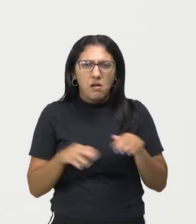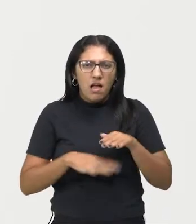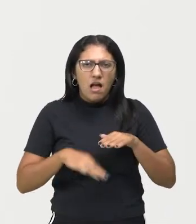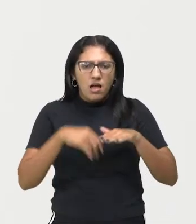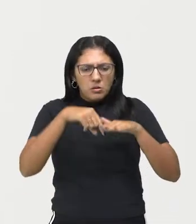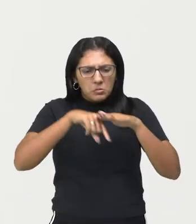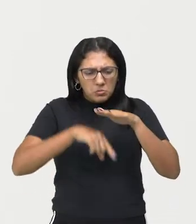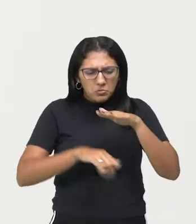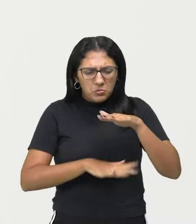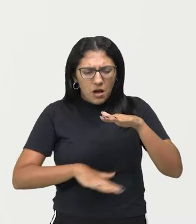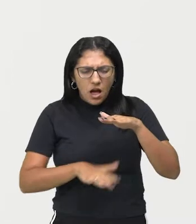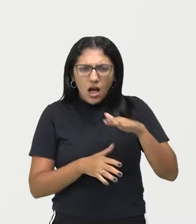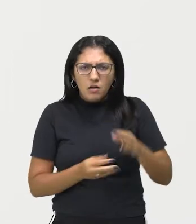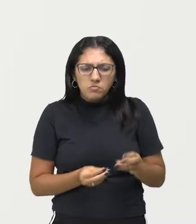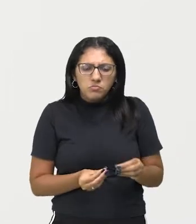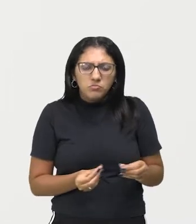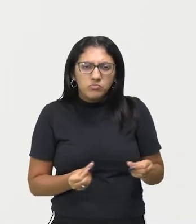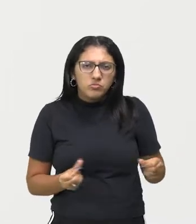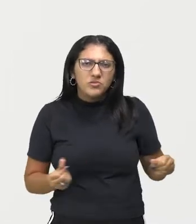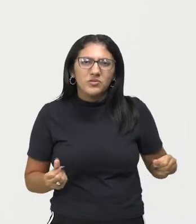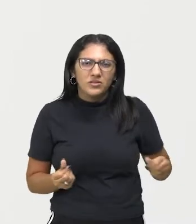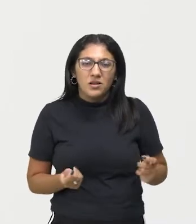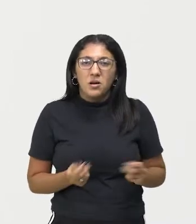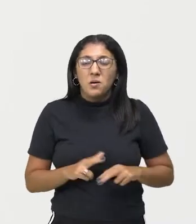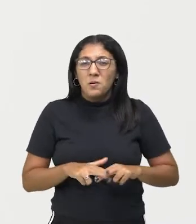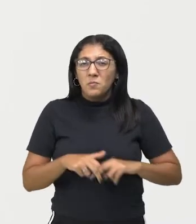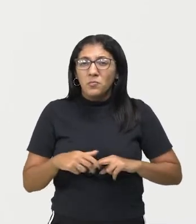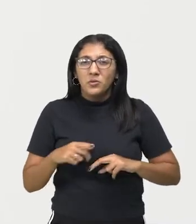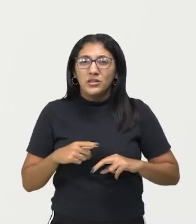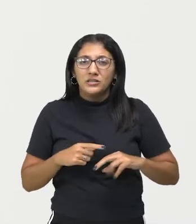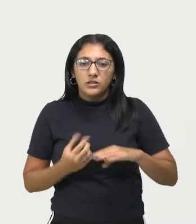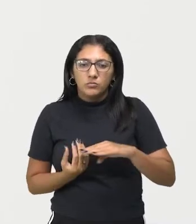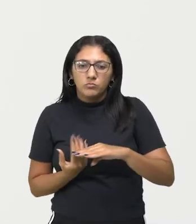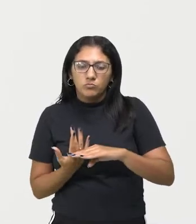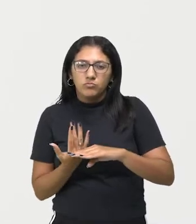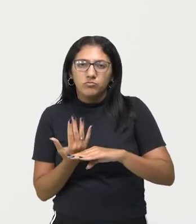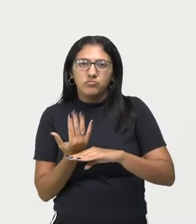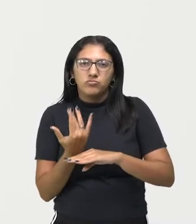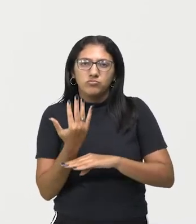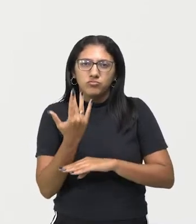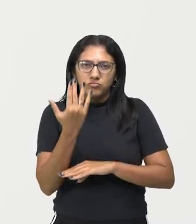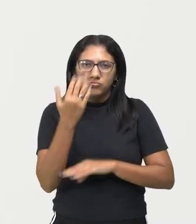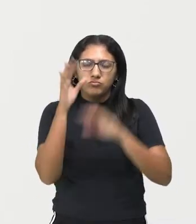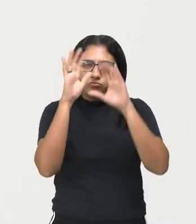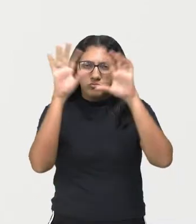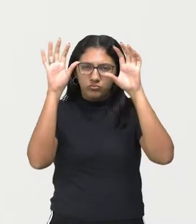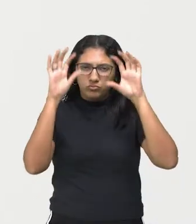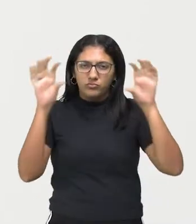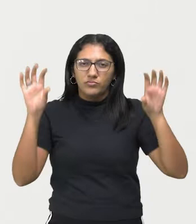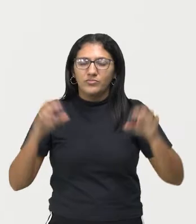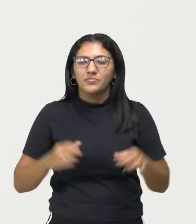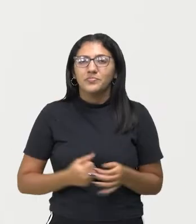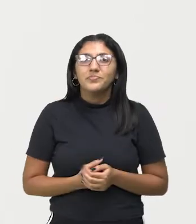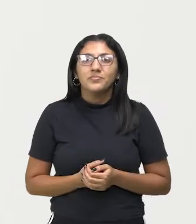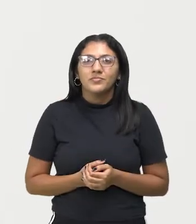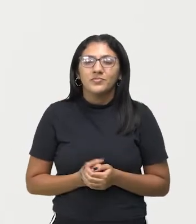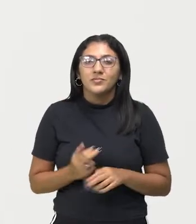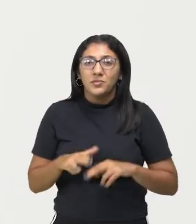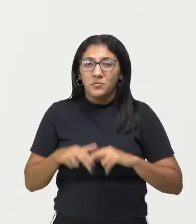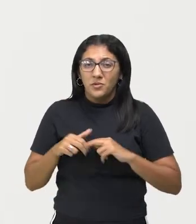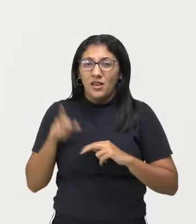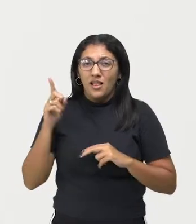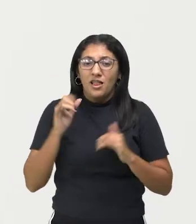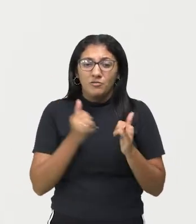do lago de Balbina, no qual ele acaba emitindo gases de efeito estufa. Então, a usina hidrelétrica de Balbina agora ela não